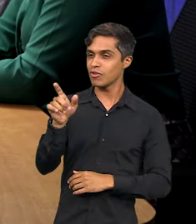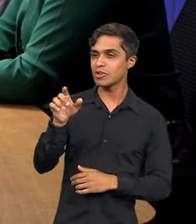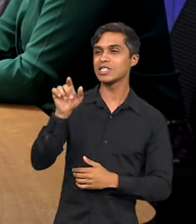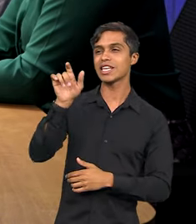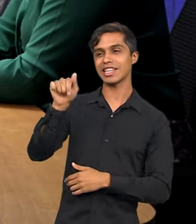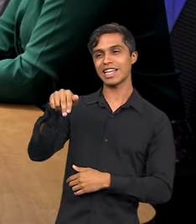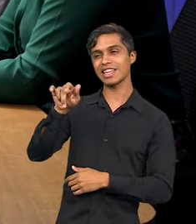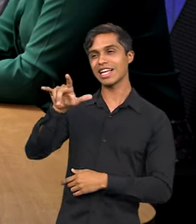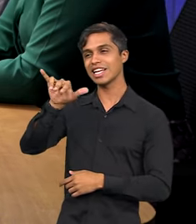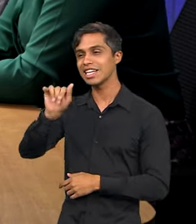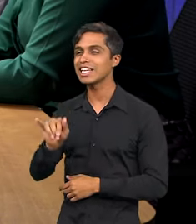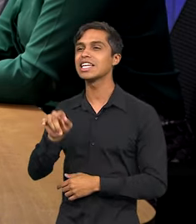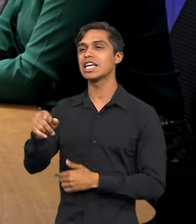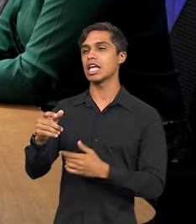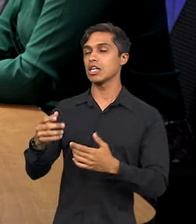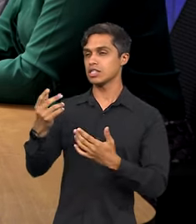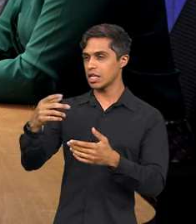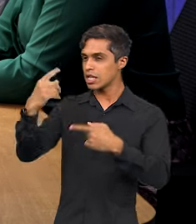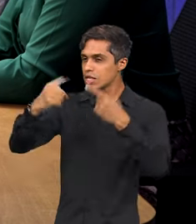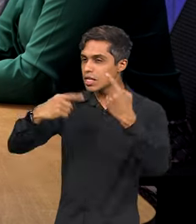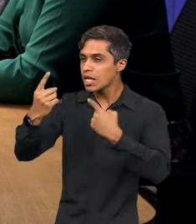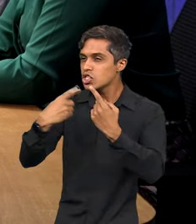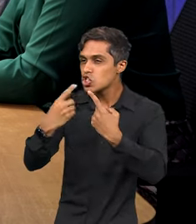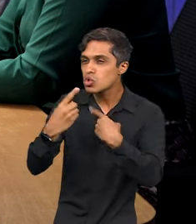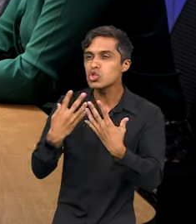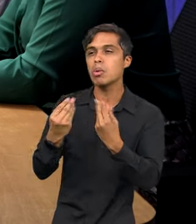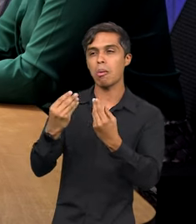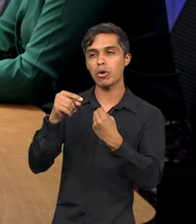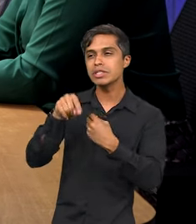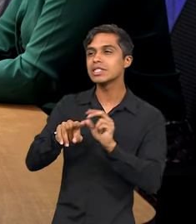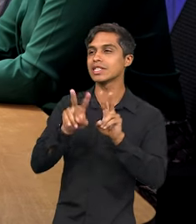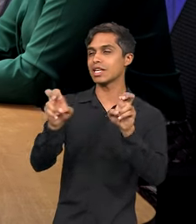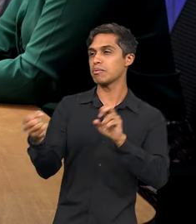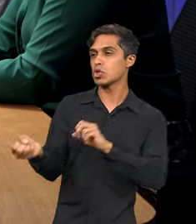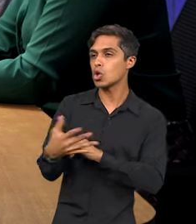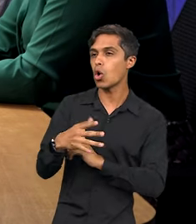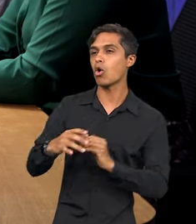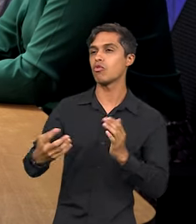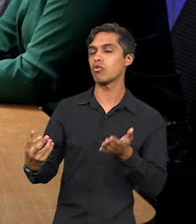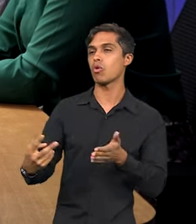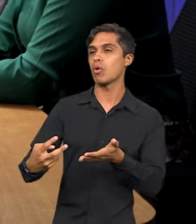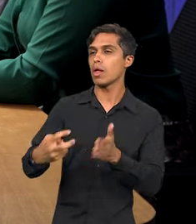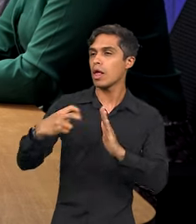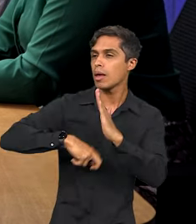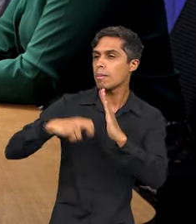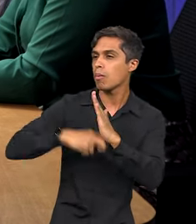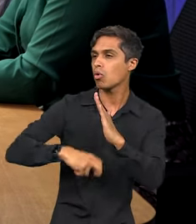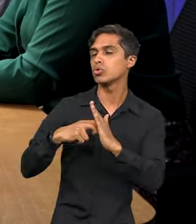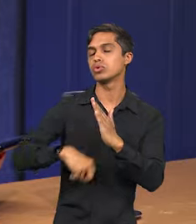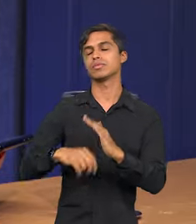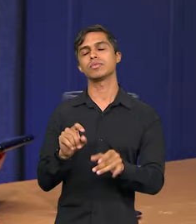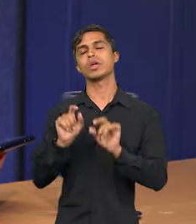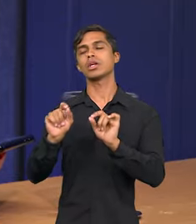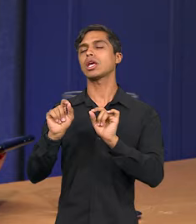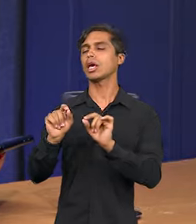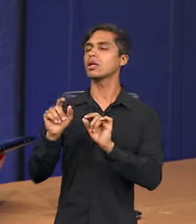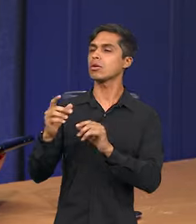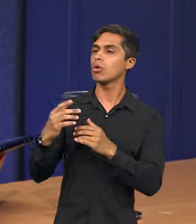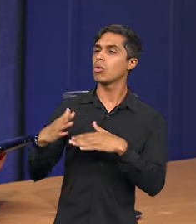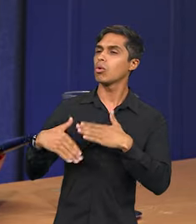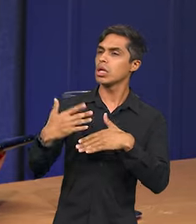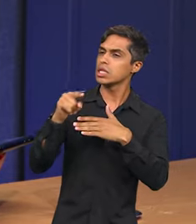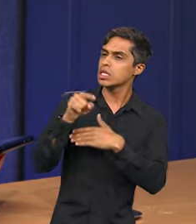esse debate essas discussões em torno desse novo imposto né e o eu queria saber de você Quais foram os